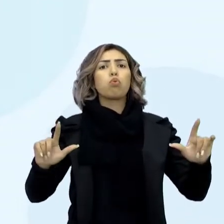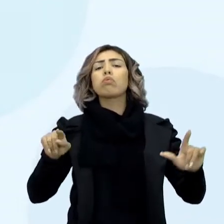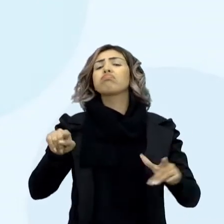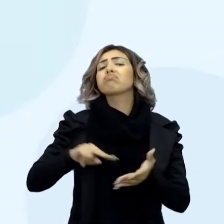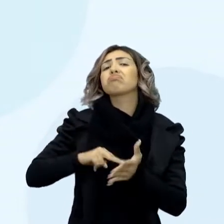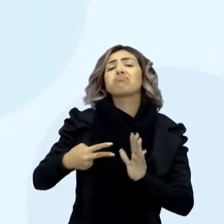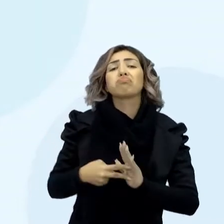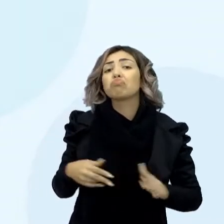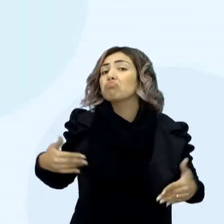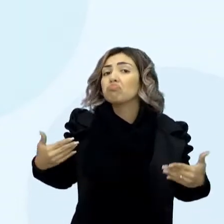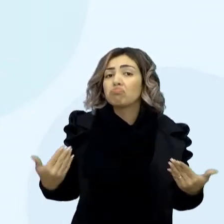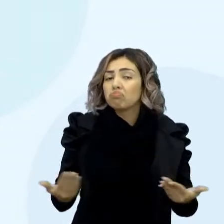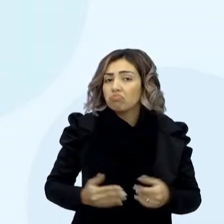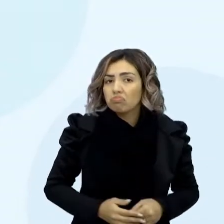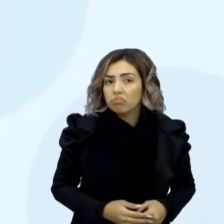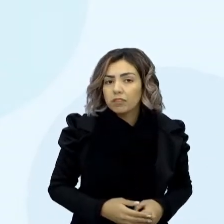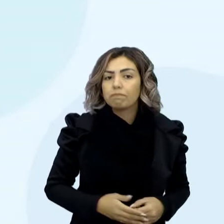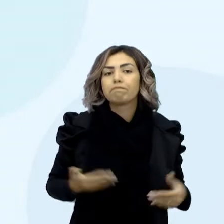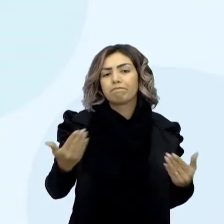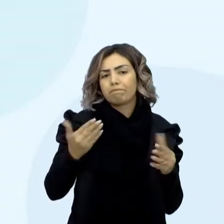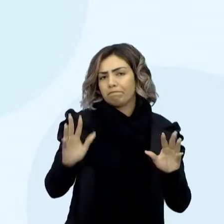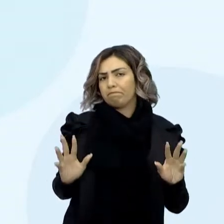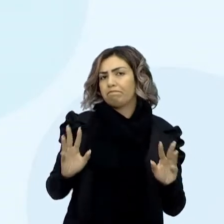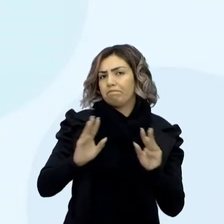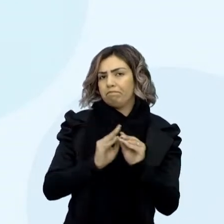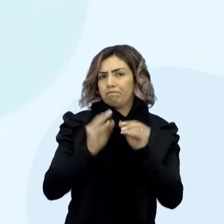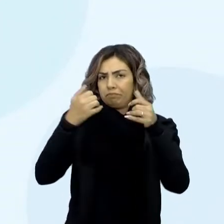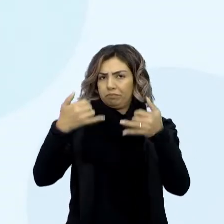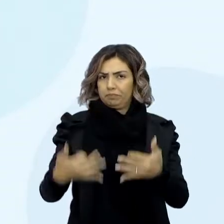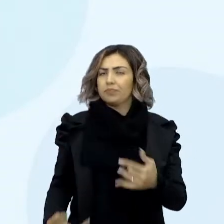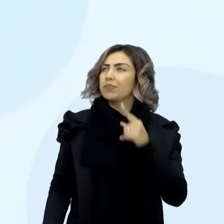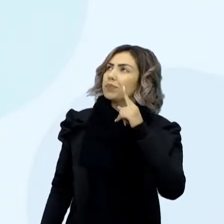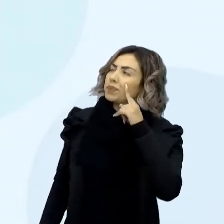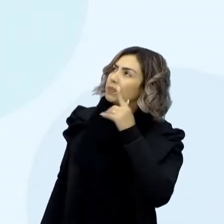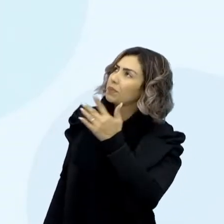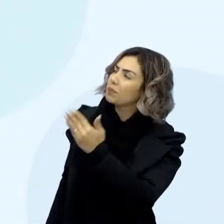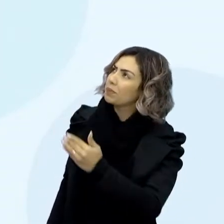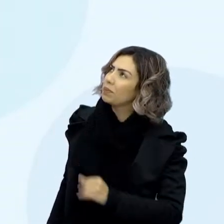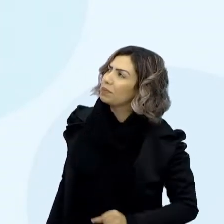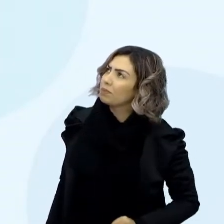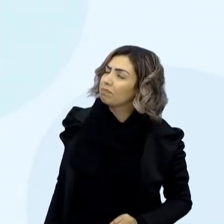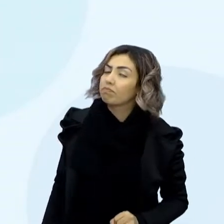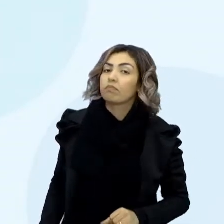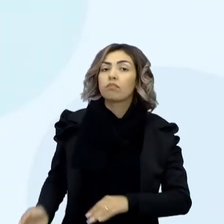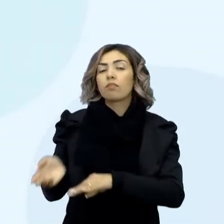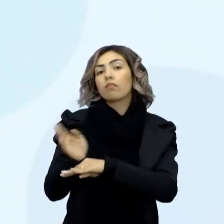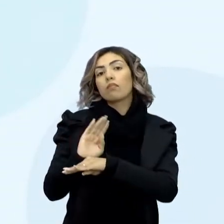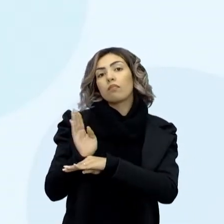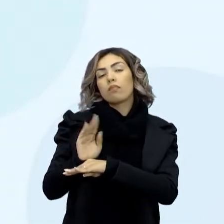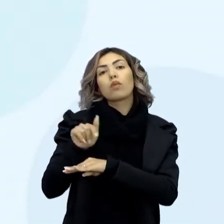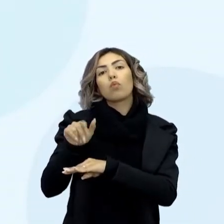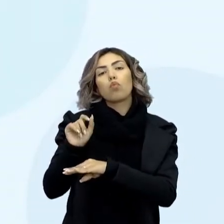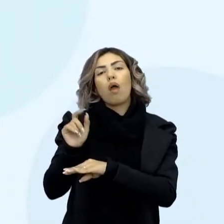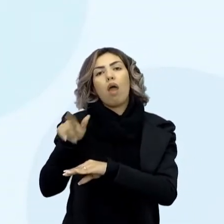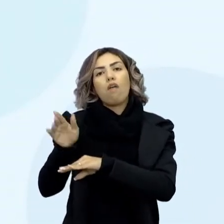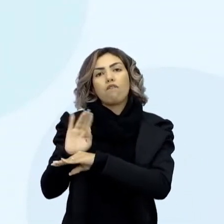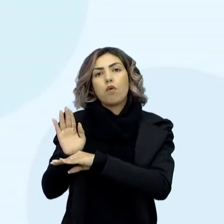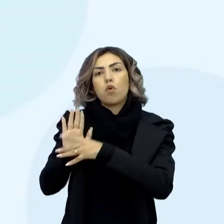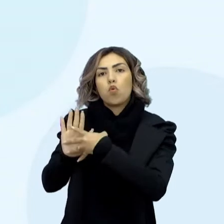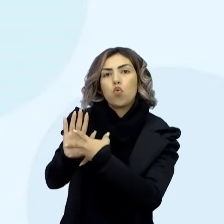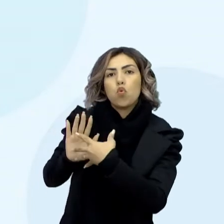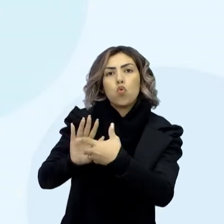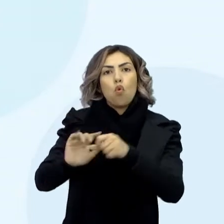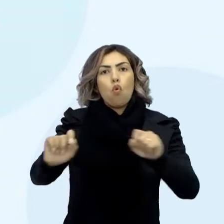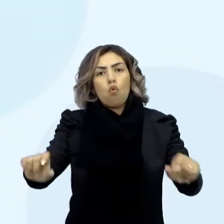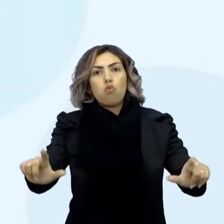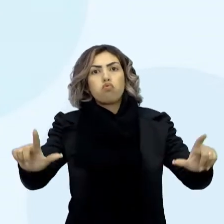cinema? Temos aí uma breve definição. A arte de compor e realizar filmes para serem projetados. O cinema foi